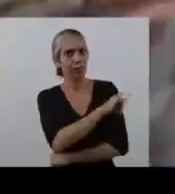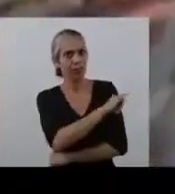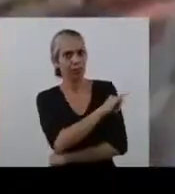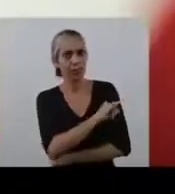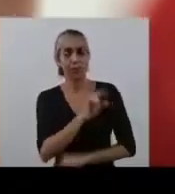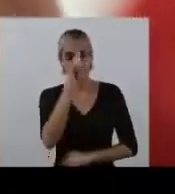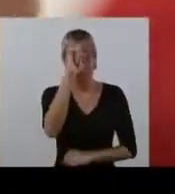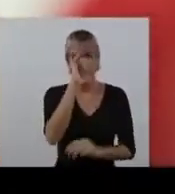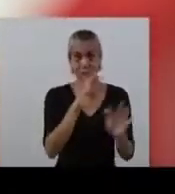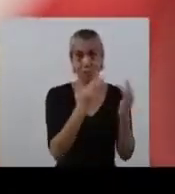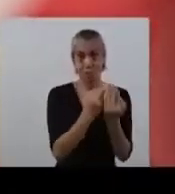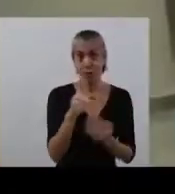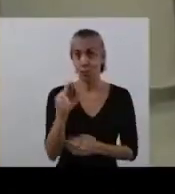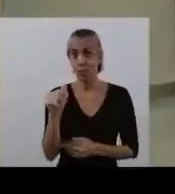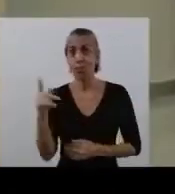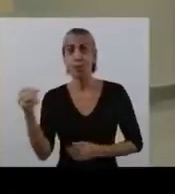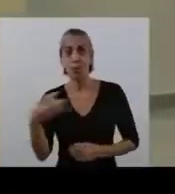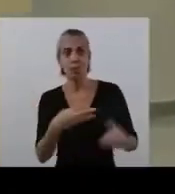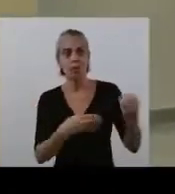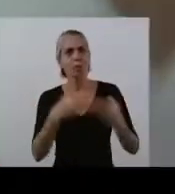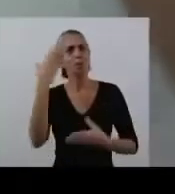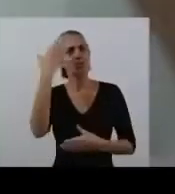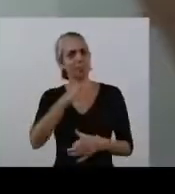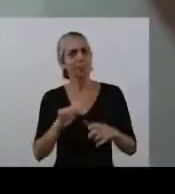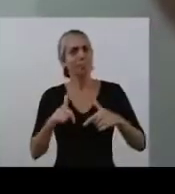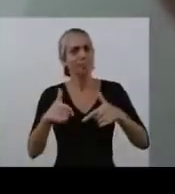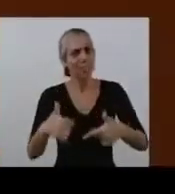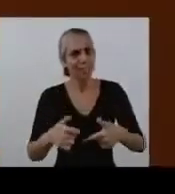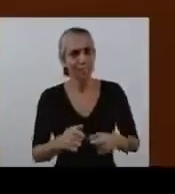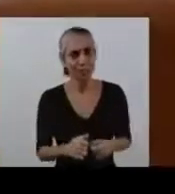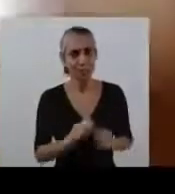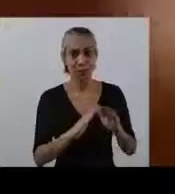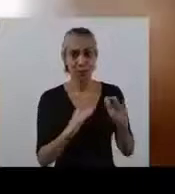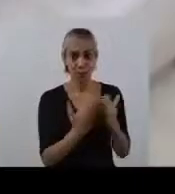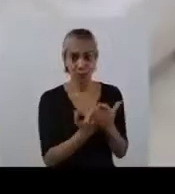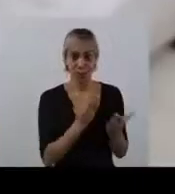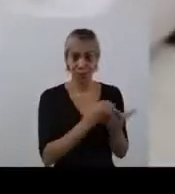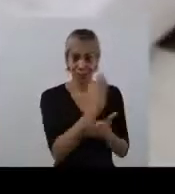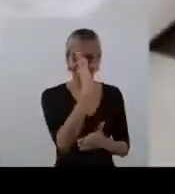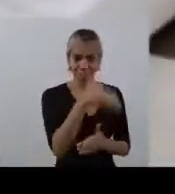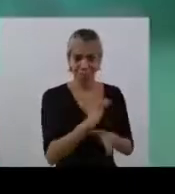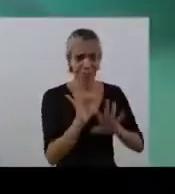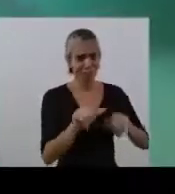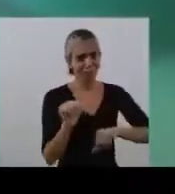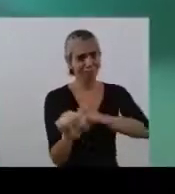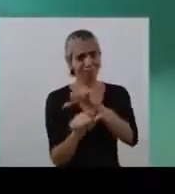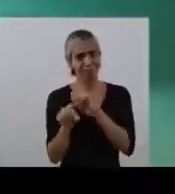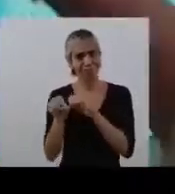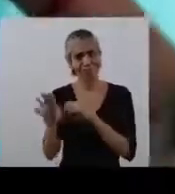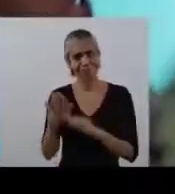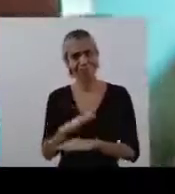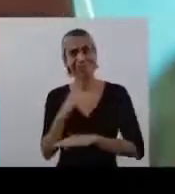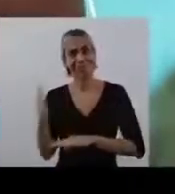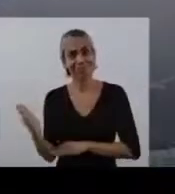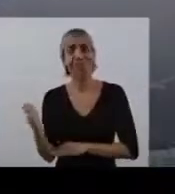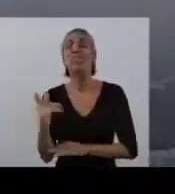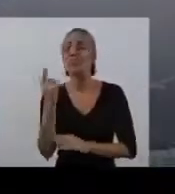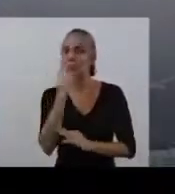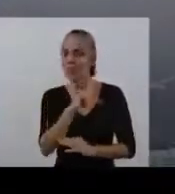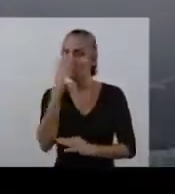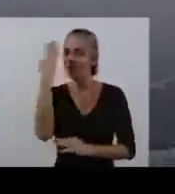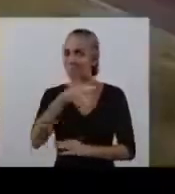cariocas. Clínicas da família e novas UPAs. Prometeu e fez. Fim da aprovação automática e mais ensino em tempo